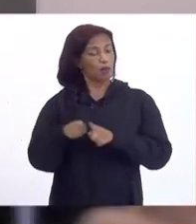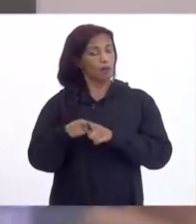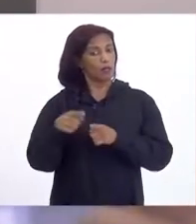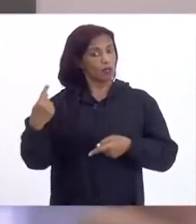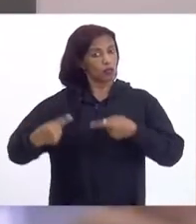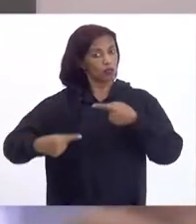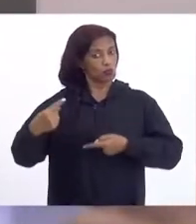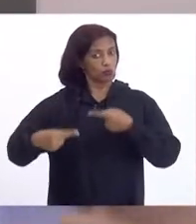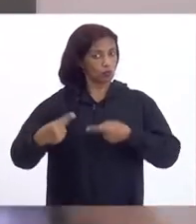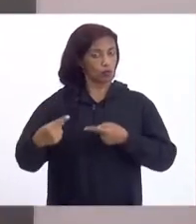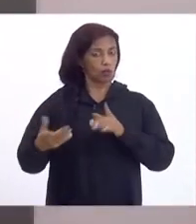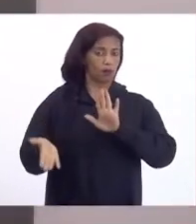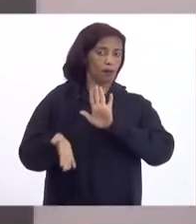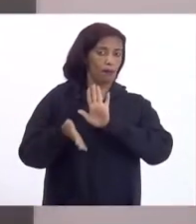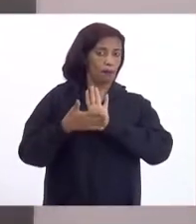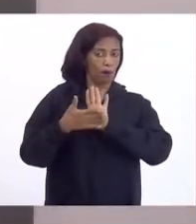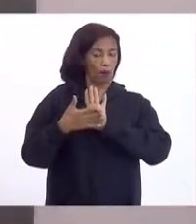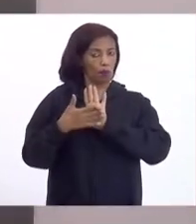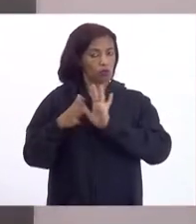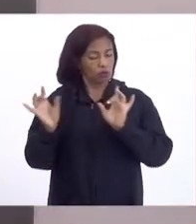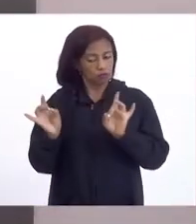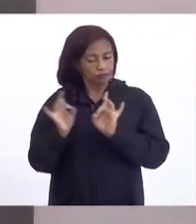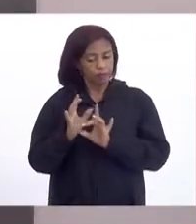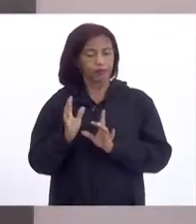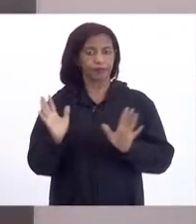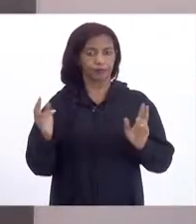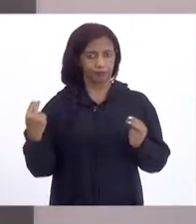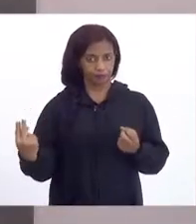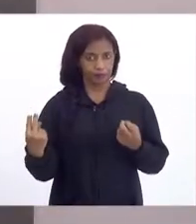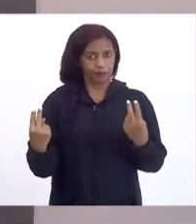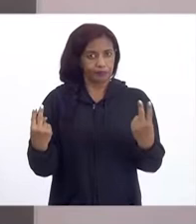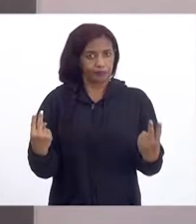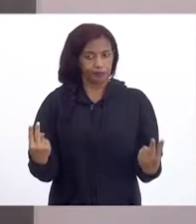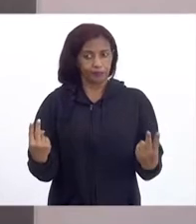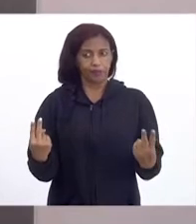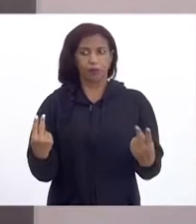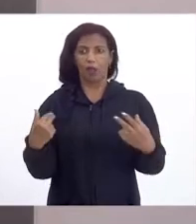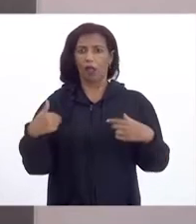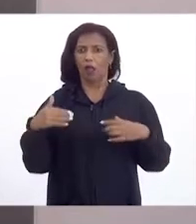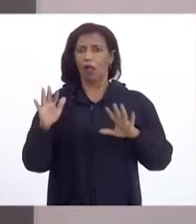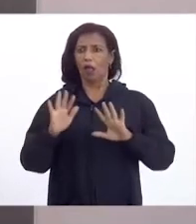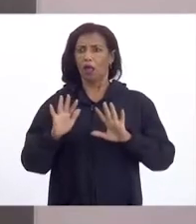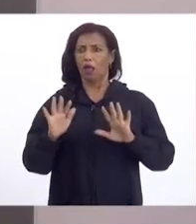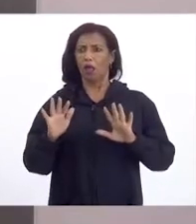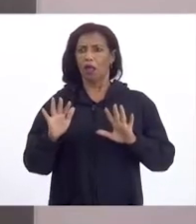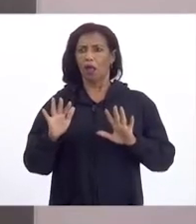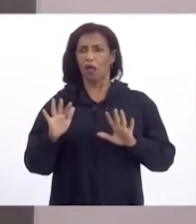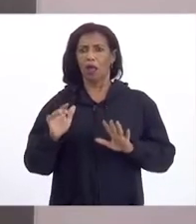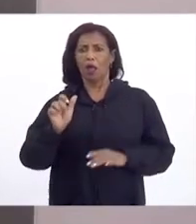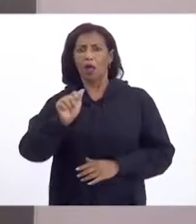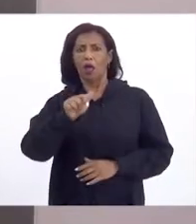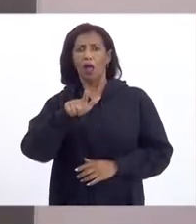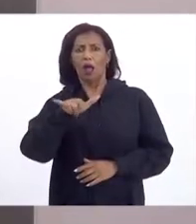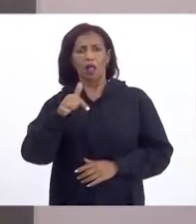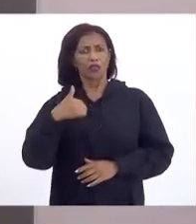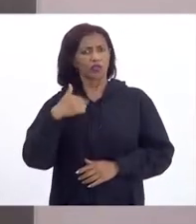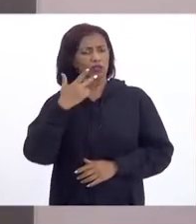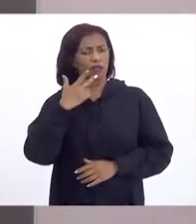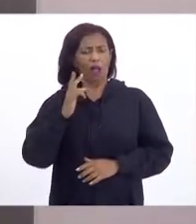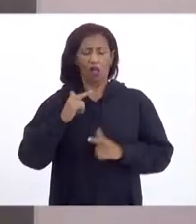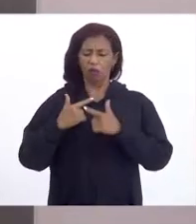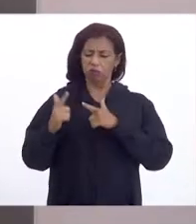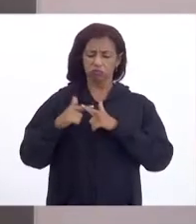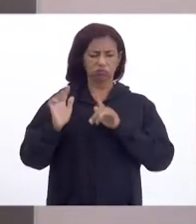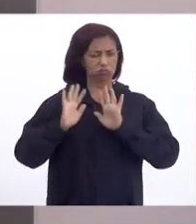né? Mas a proposta formal é essa. Então, vou... Mas sem problema, Luiz. Eu fico como suplente, feliz da vida e